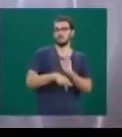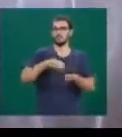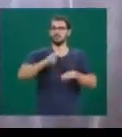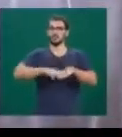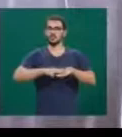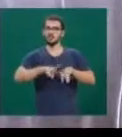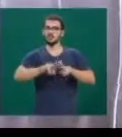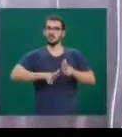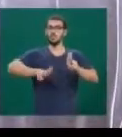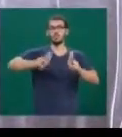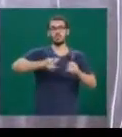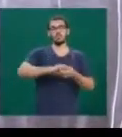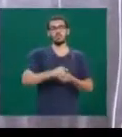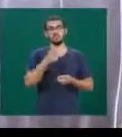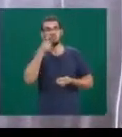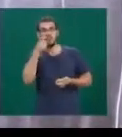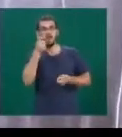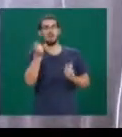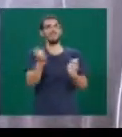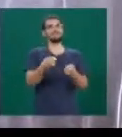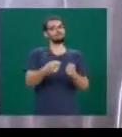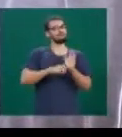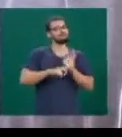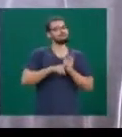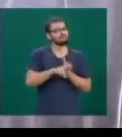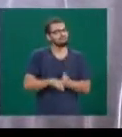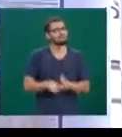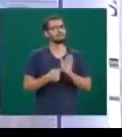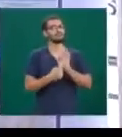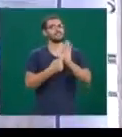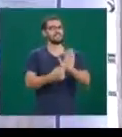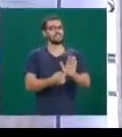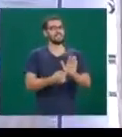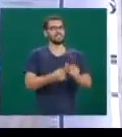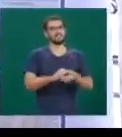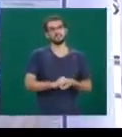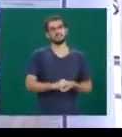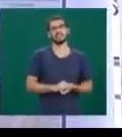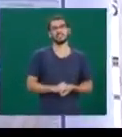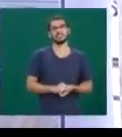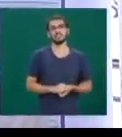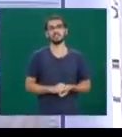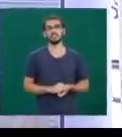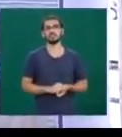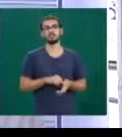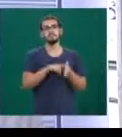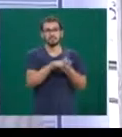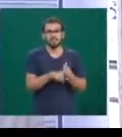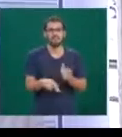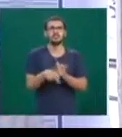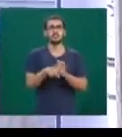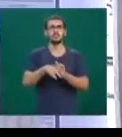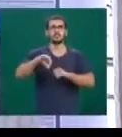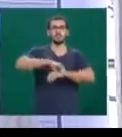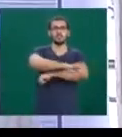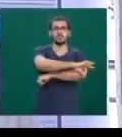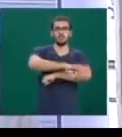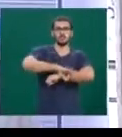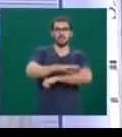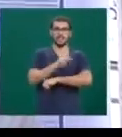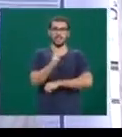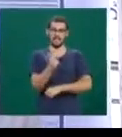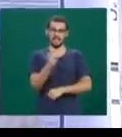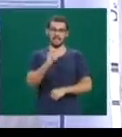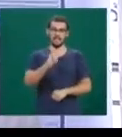de apresentar um trabalho que desenvolveu durante o curso. Meu trabalho é sobre geometria hiperbólica. Ela é uma geometria diferente do que a